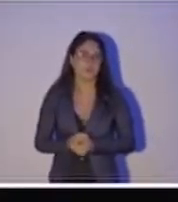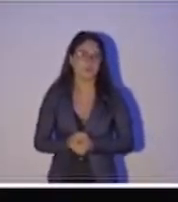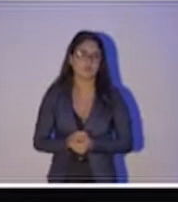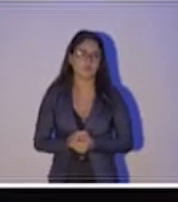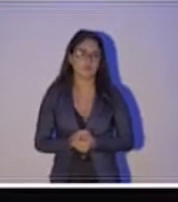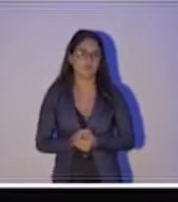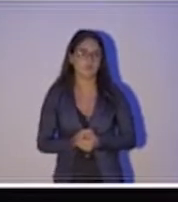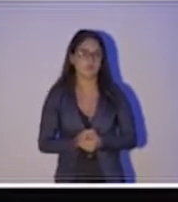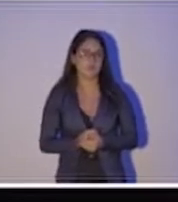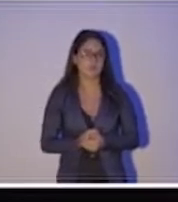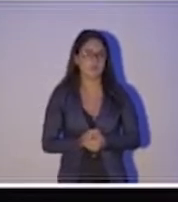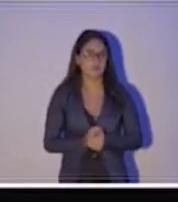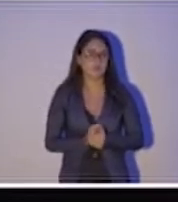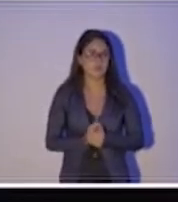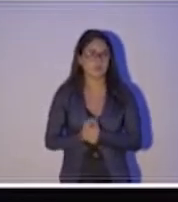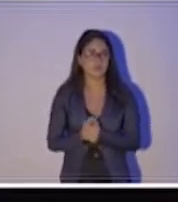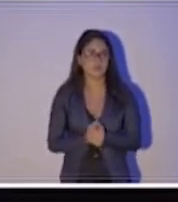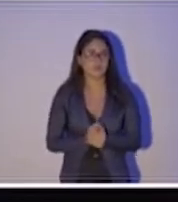Rodolfo.